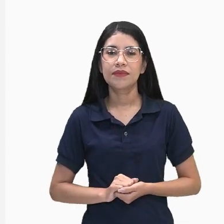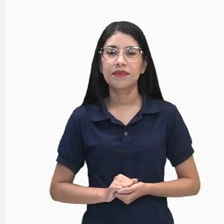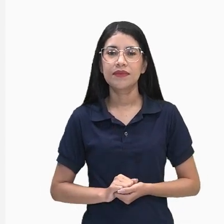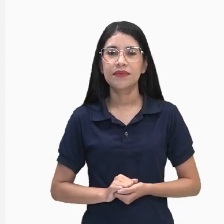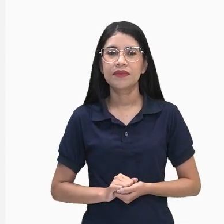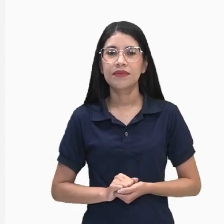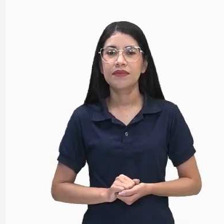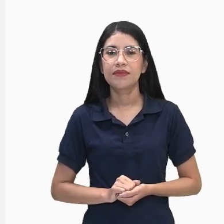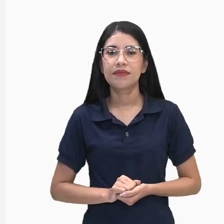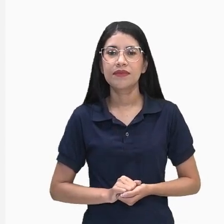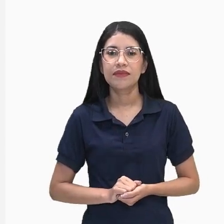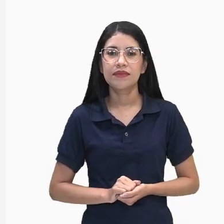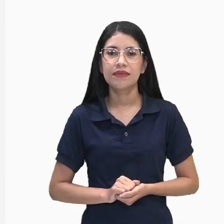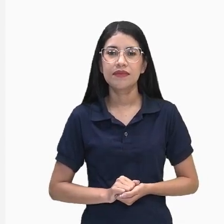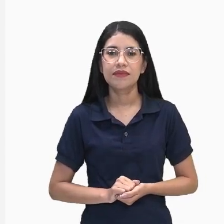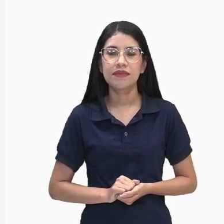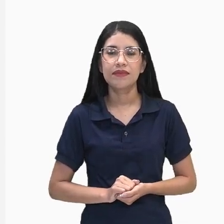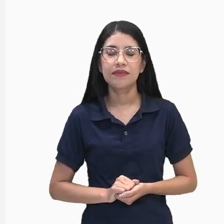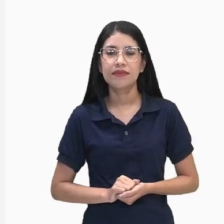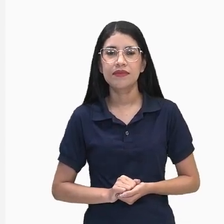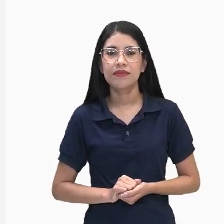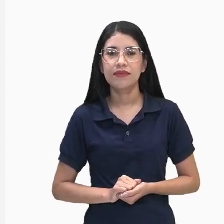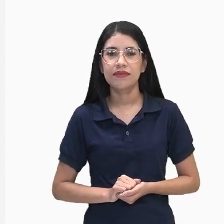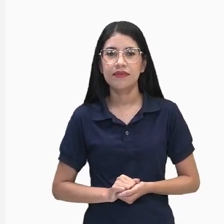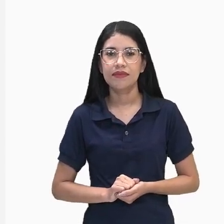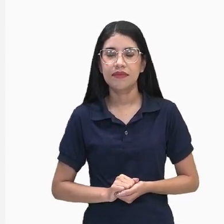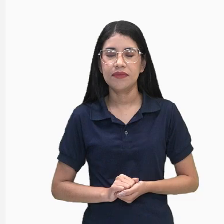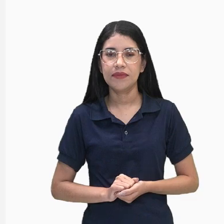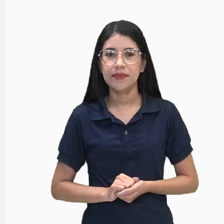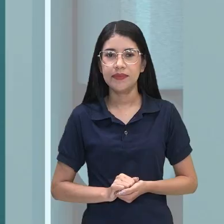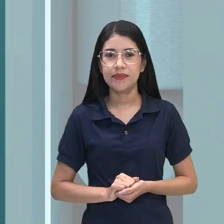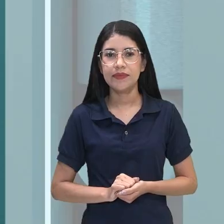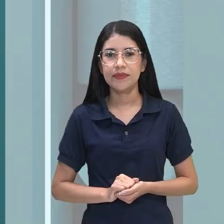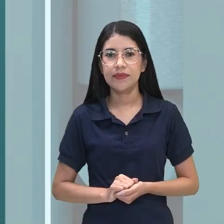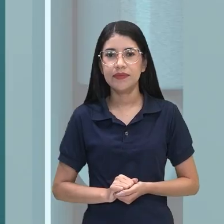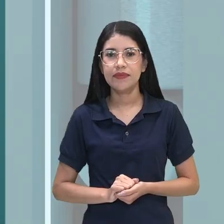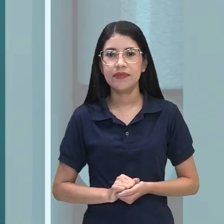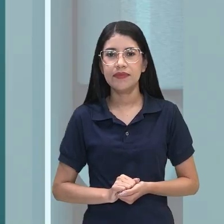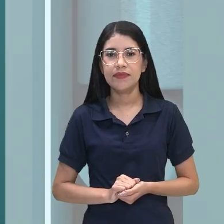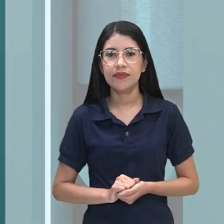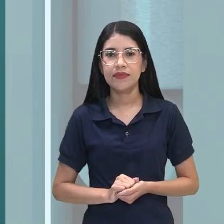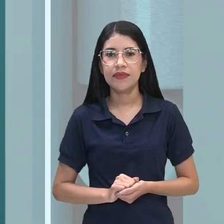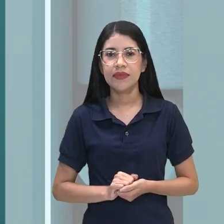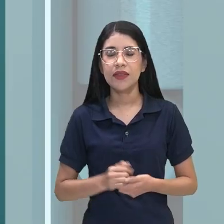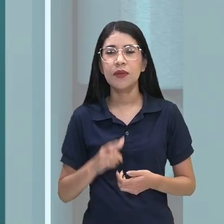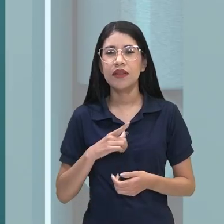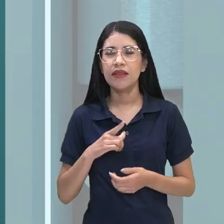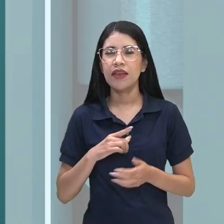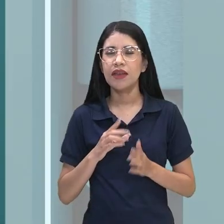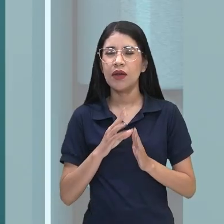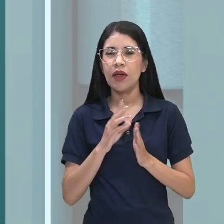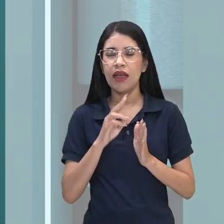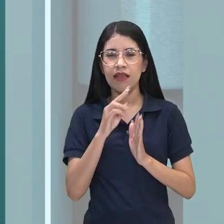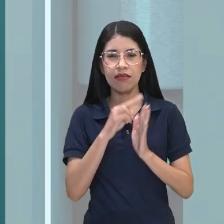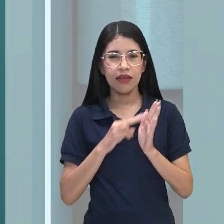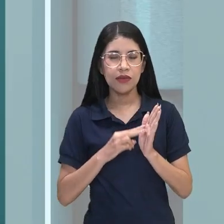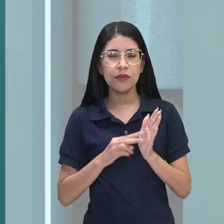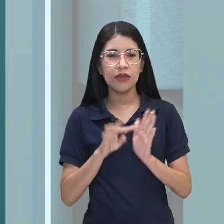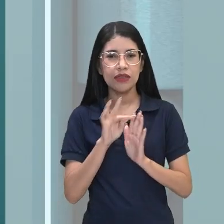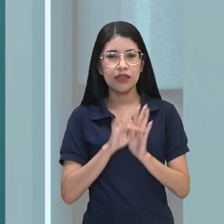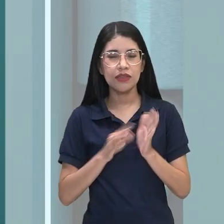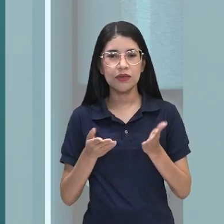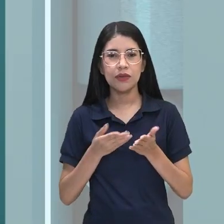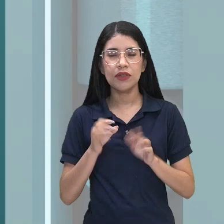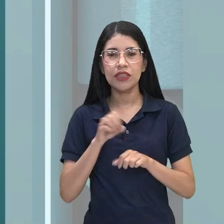Techniques, Skimming, Scanning, Predicting. Então vamos ter bastante leitura hoje, vamos dar